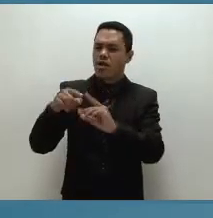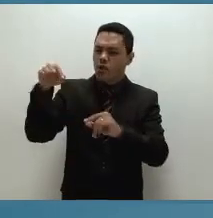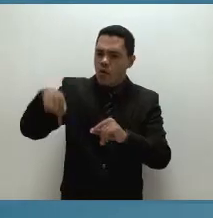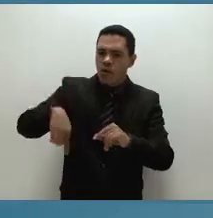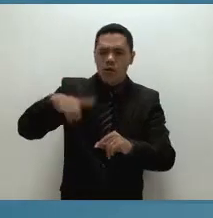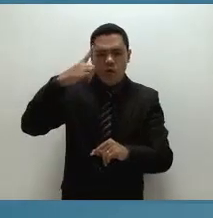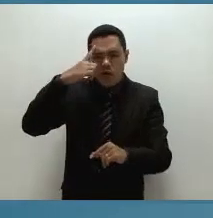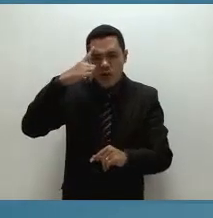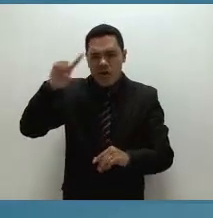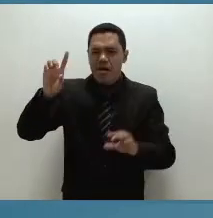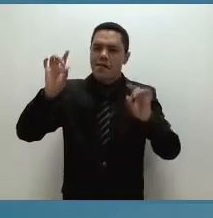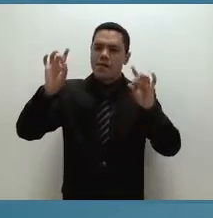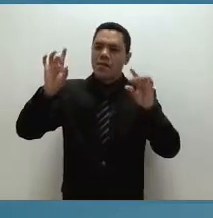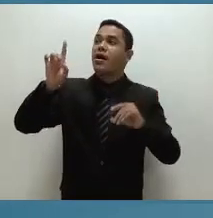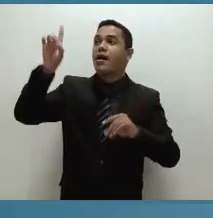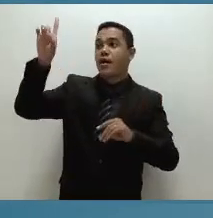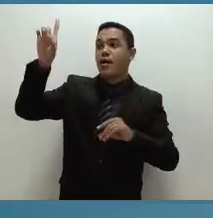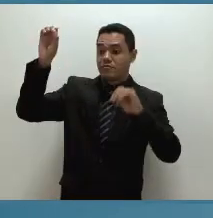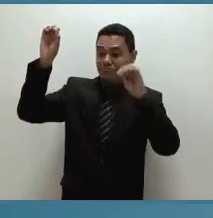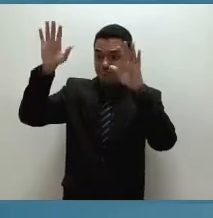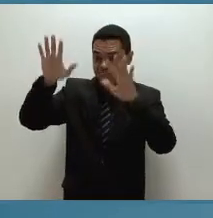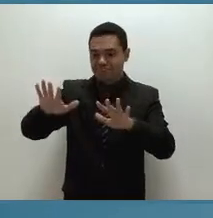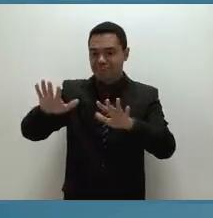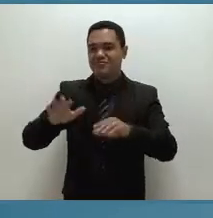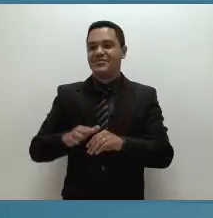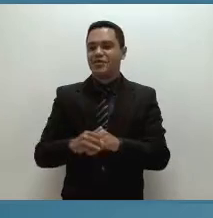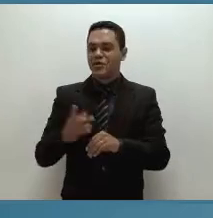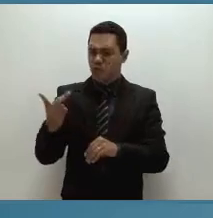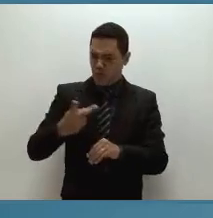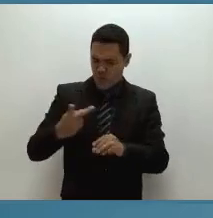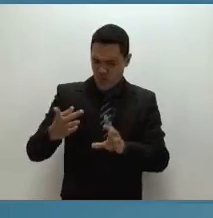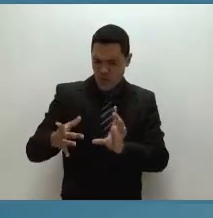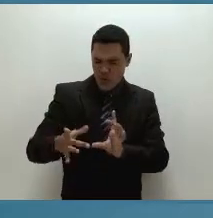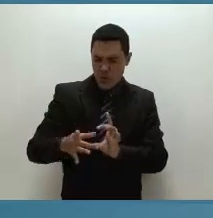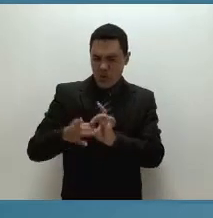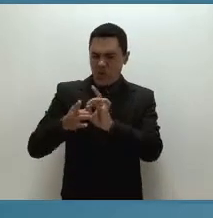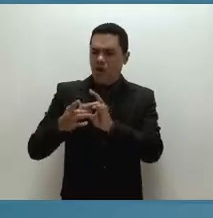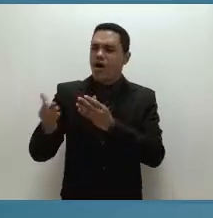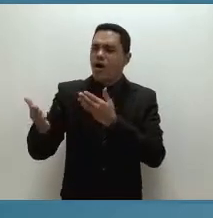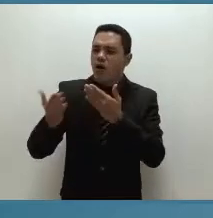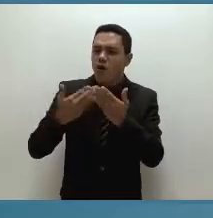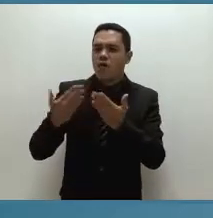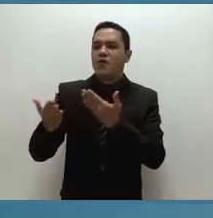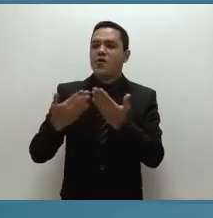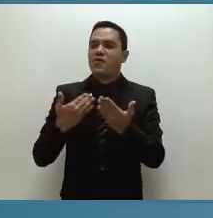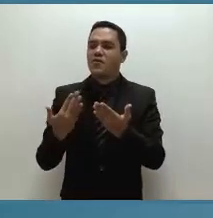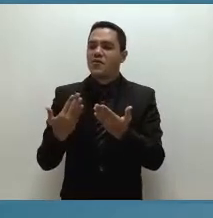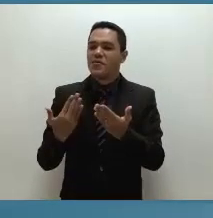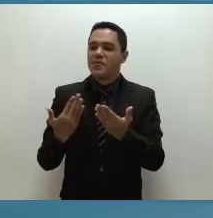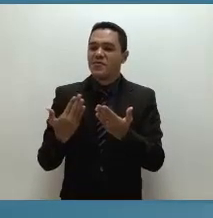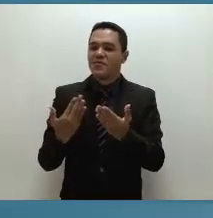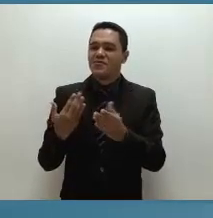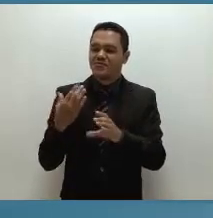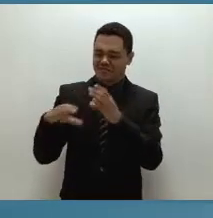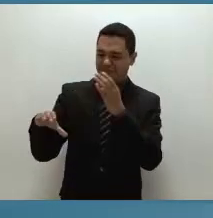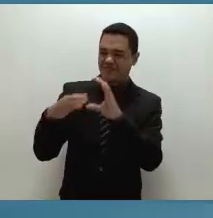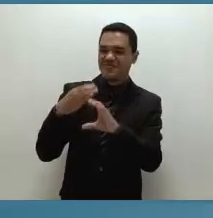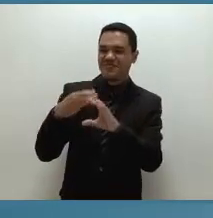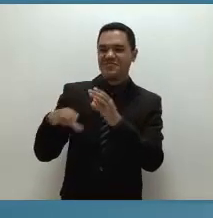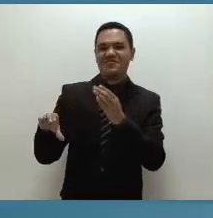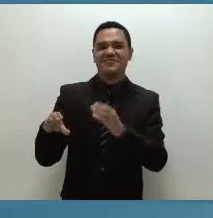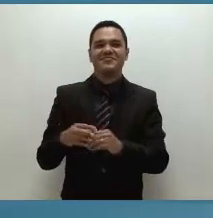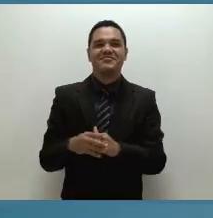até hoje, sempre me mandamos um livro, sempre conversando, sempre tocamos em Deus.